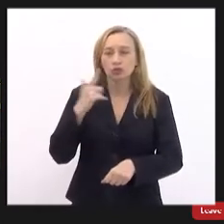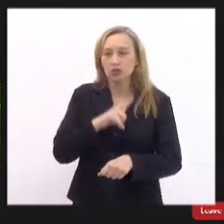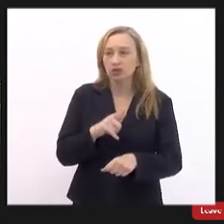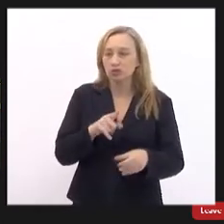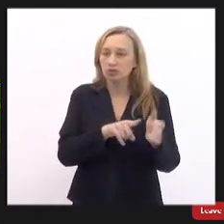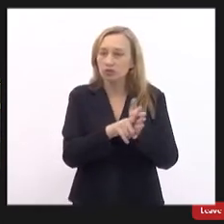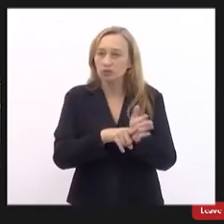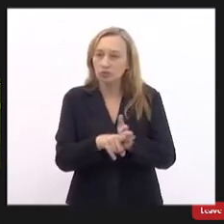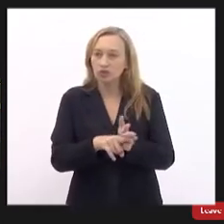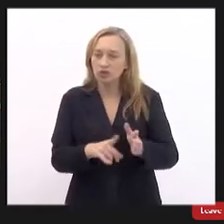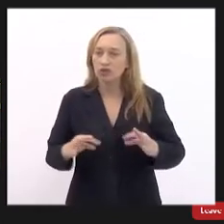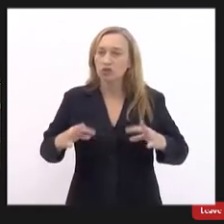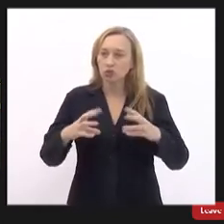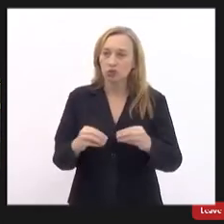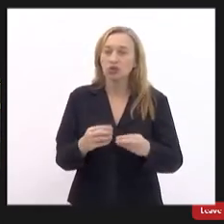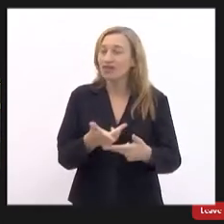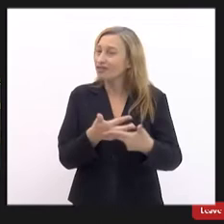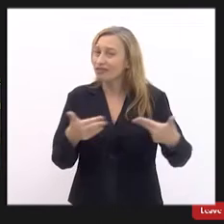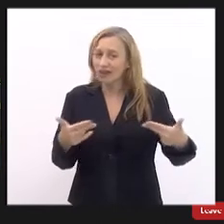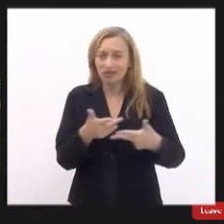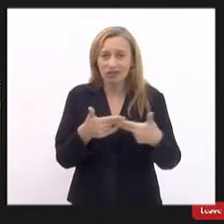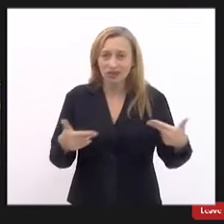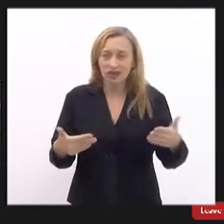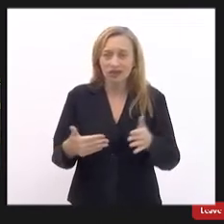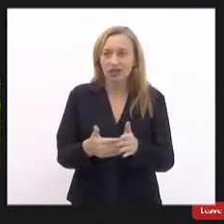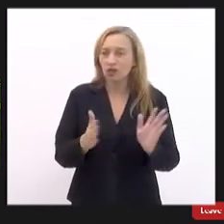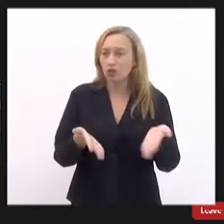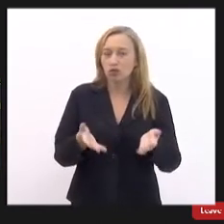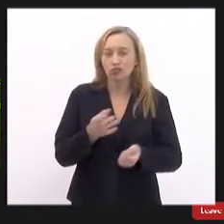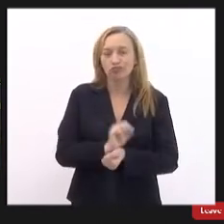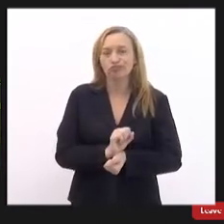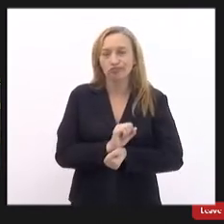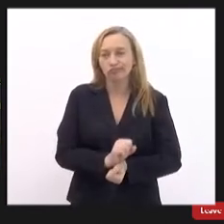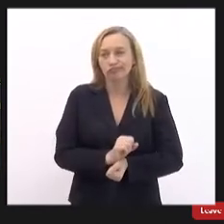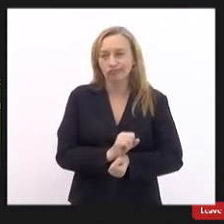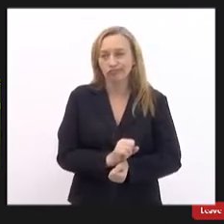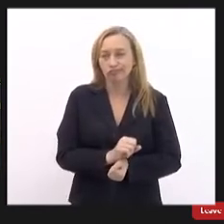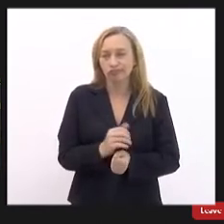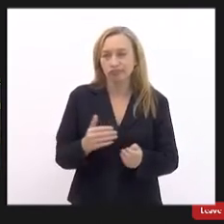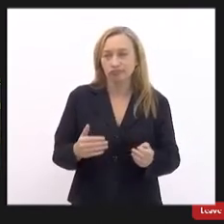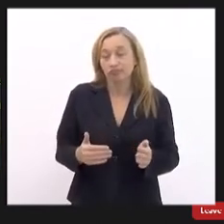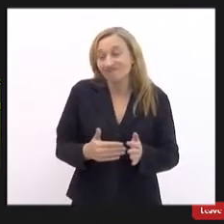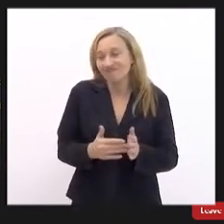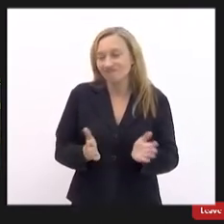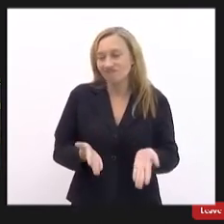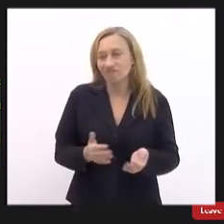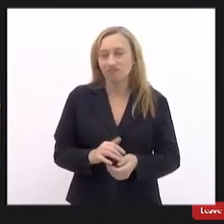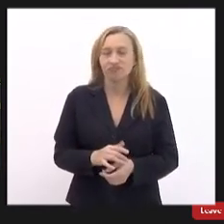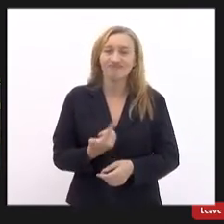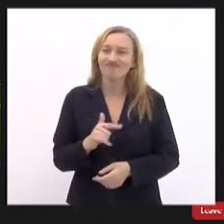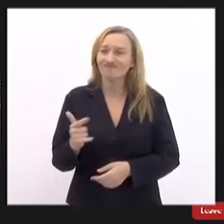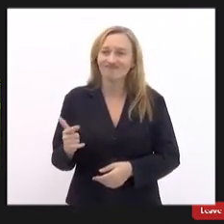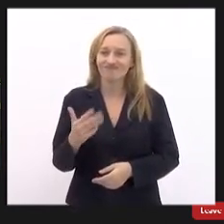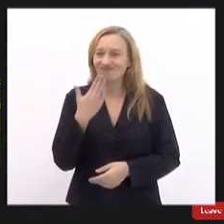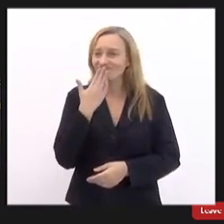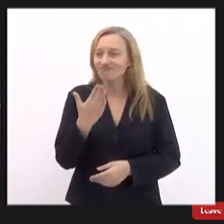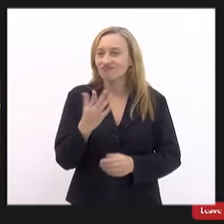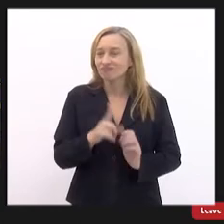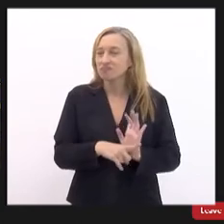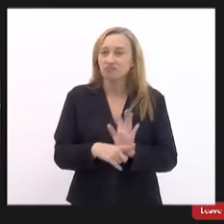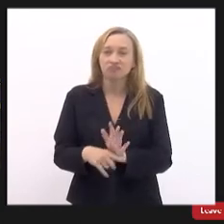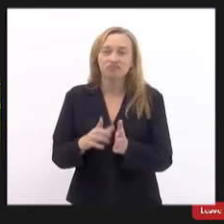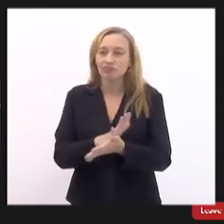e muitos até hoje estão aguardando, porque não teve nenhum tipo de